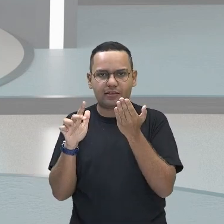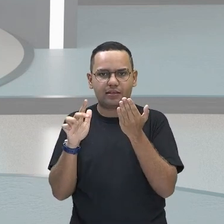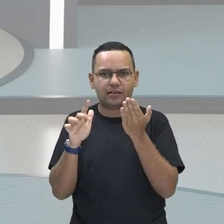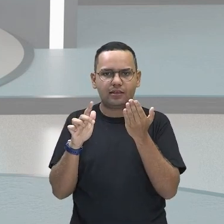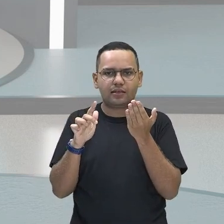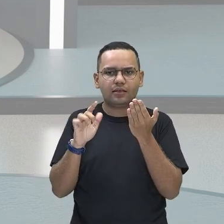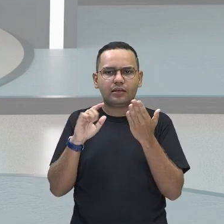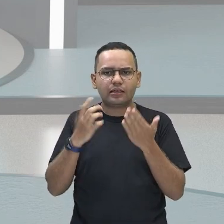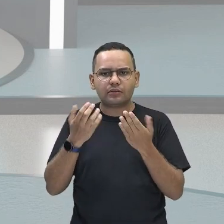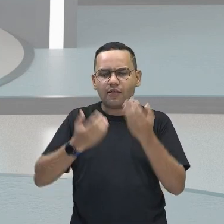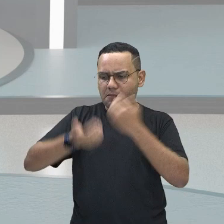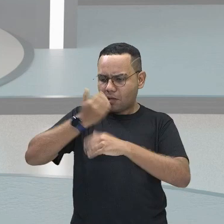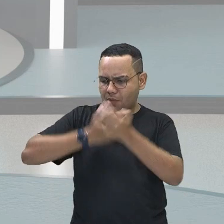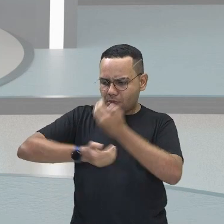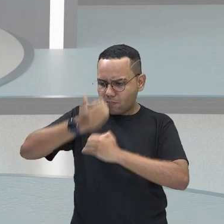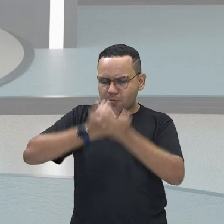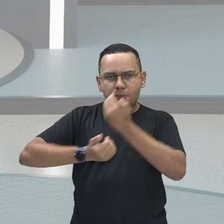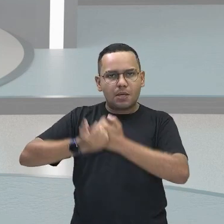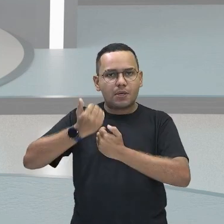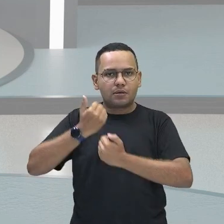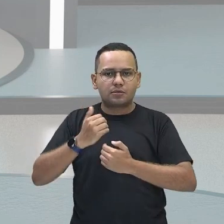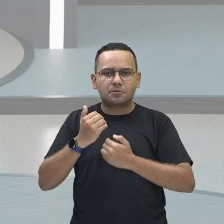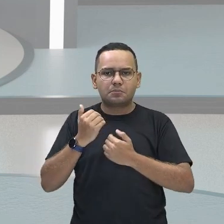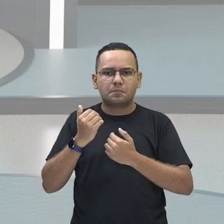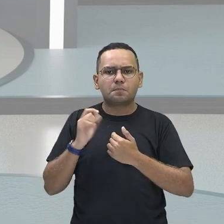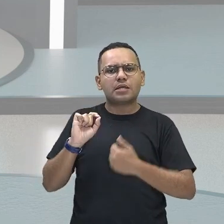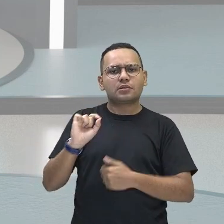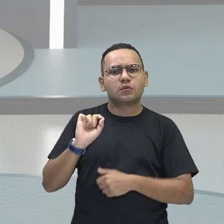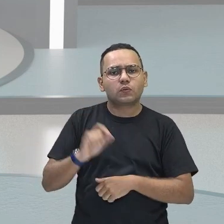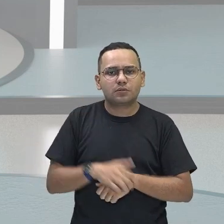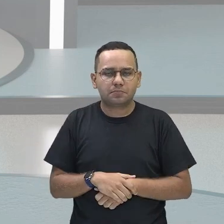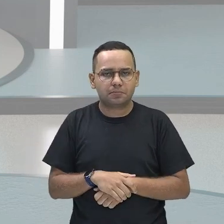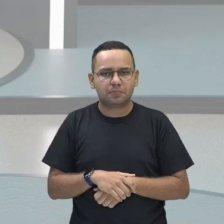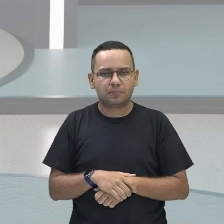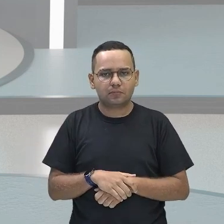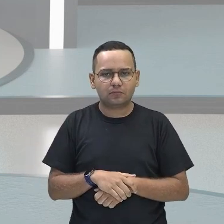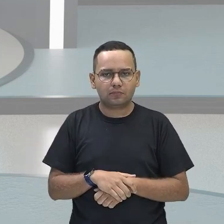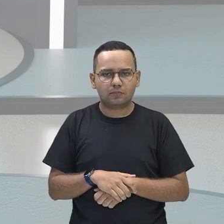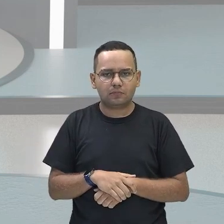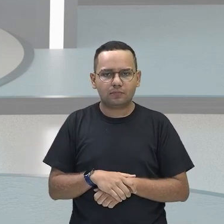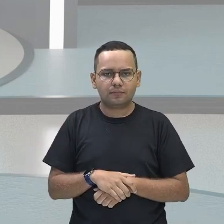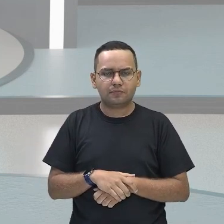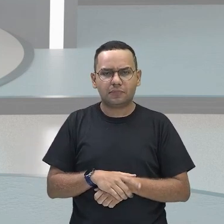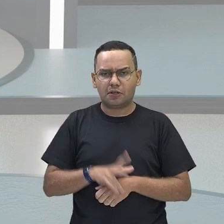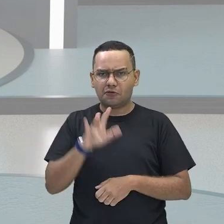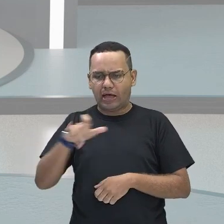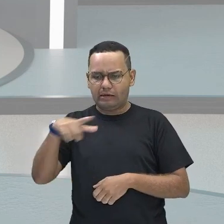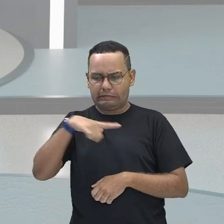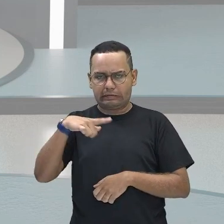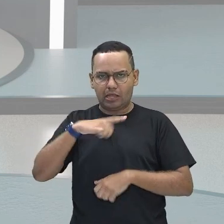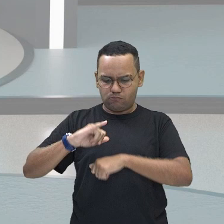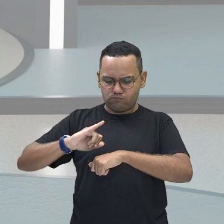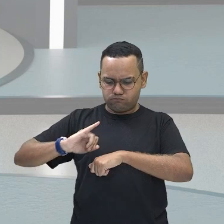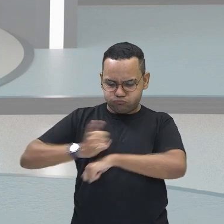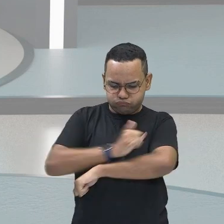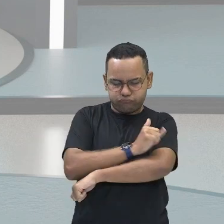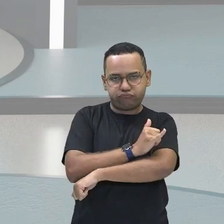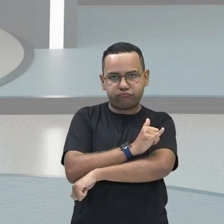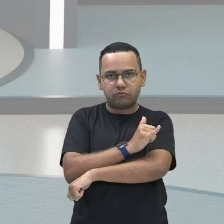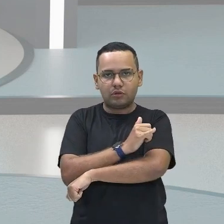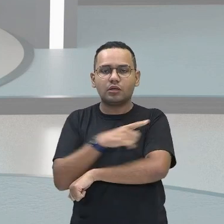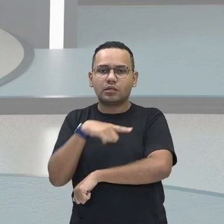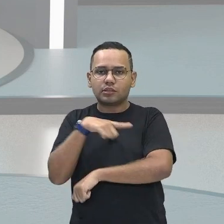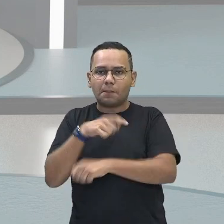faz essa ingestão isso ah vai causar além do do do ganho de peso vai gerar obesidade Ah esse